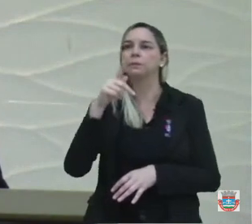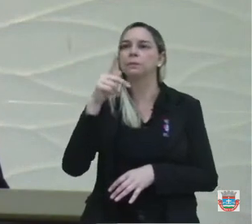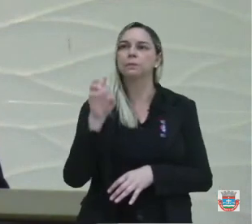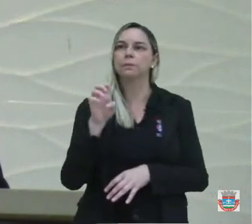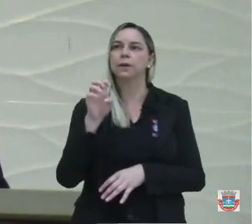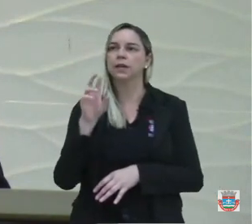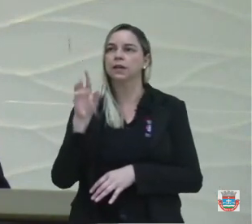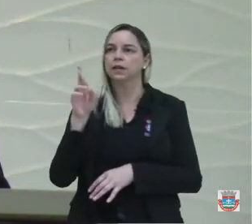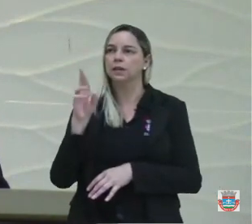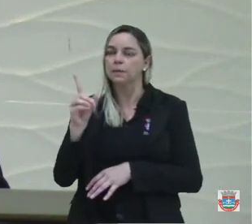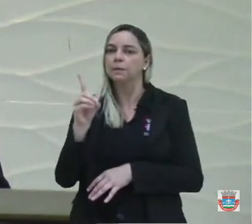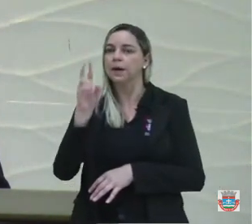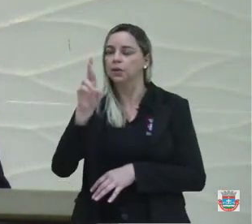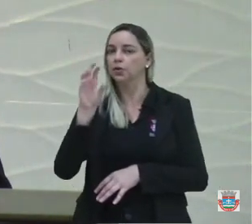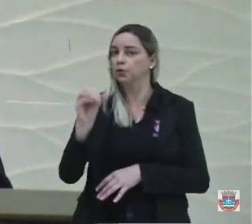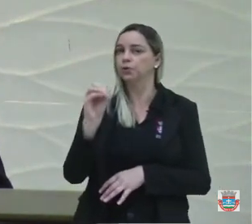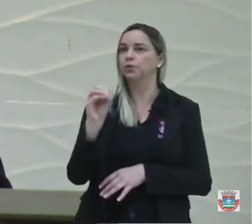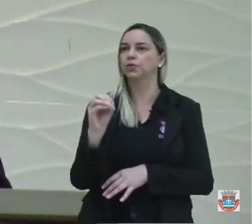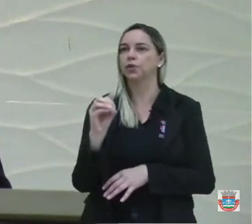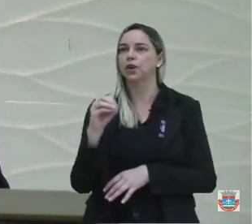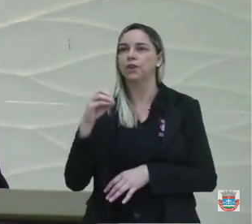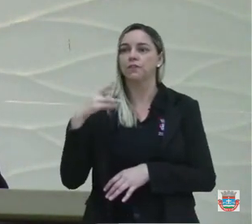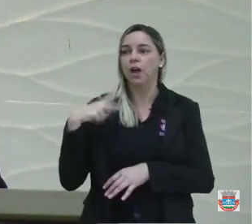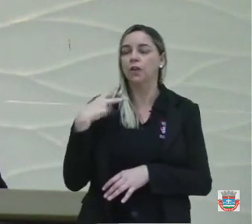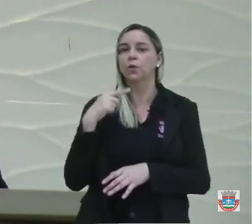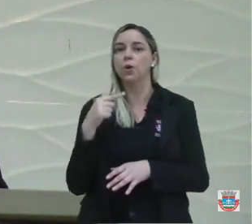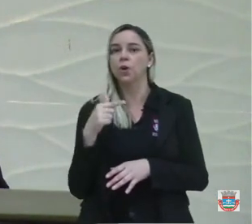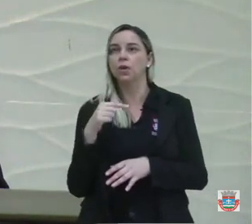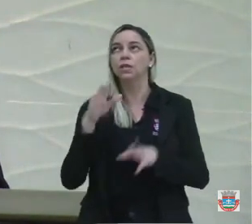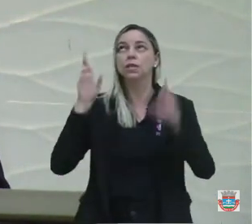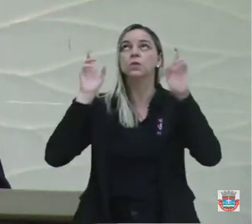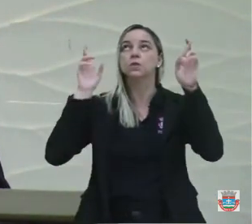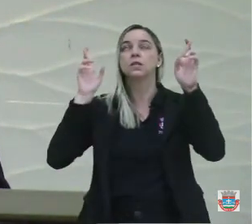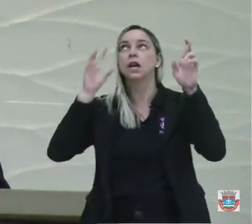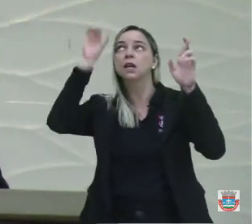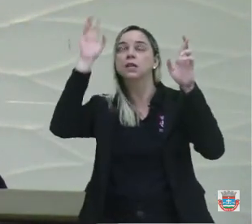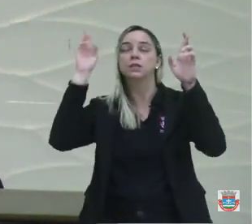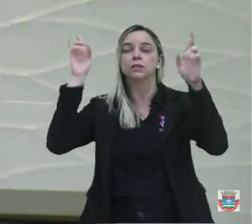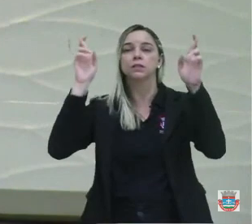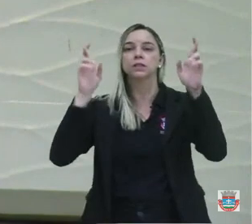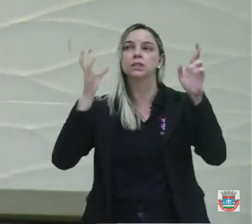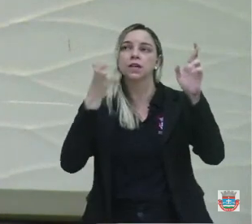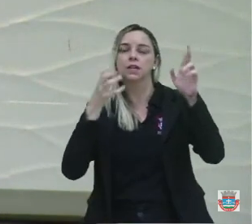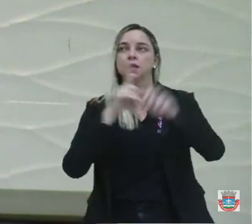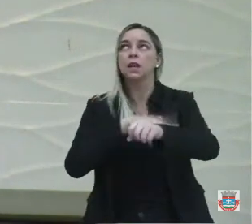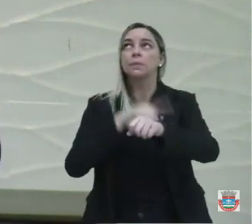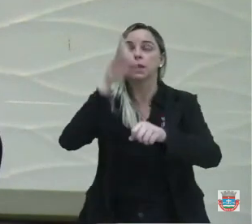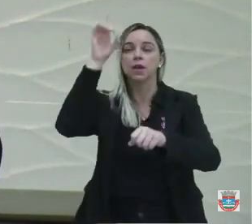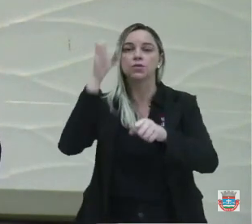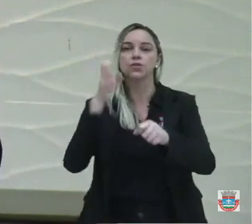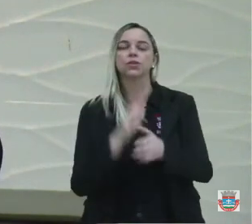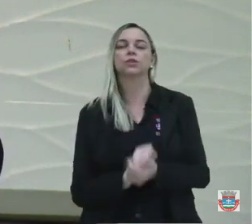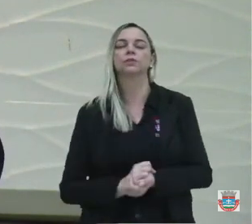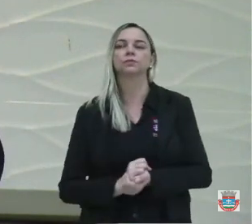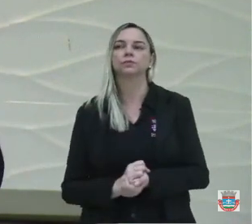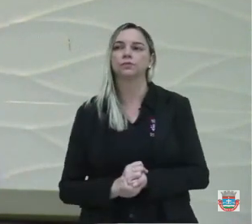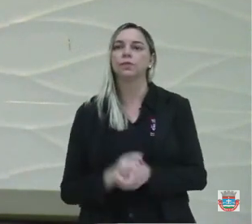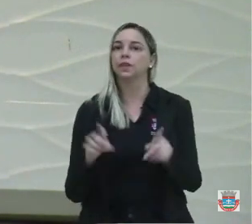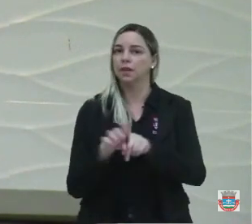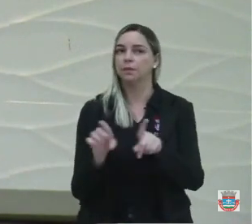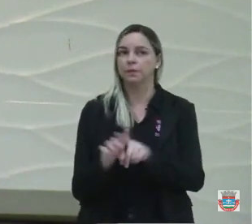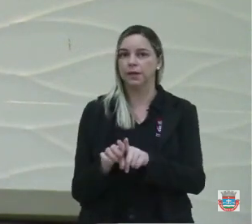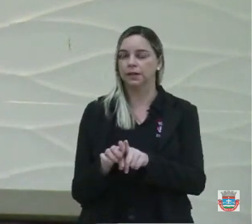sempre trabalhando, né, Pedro? Se Deus quiser, vai chegar a sua vez, né? Tudo no tempo de Deus, viu, Pedro? Também quero dar bom dia, que está aqui na